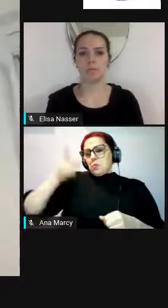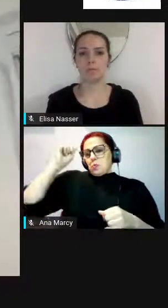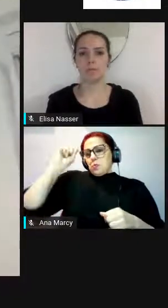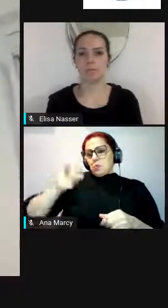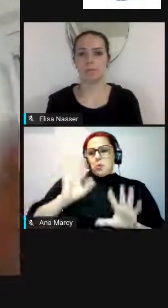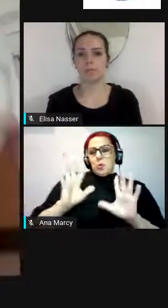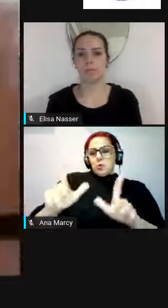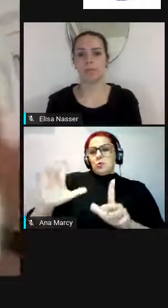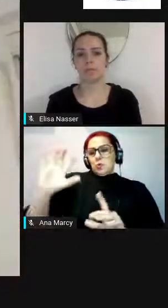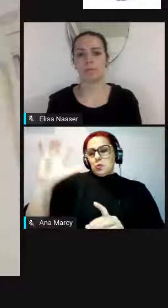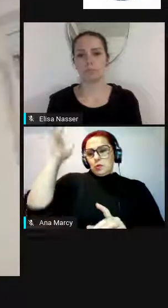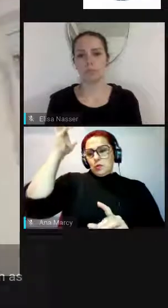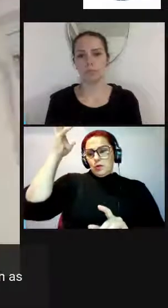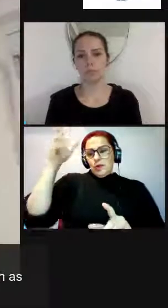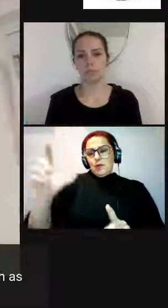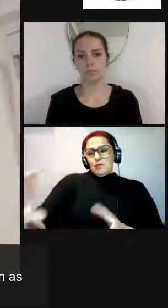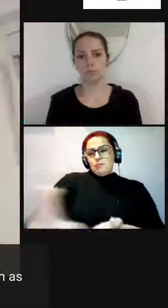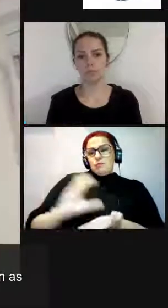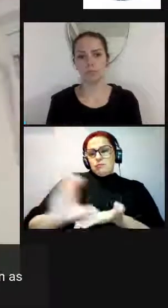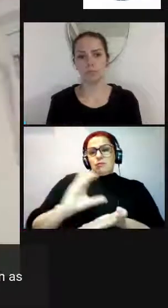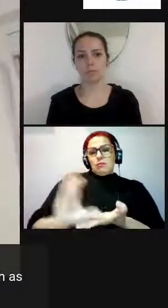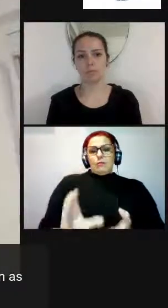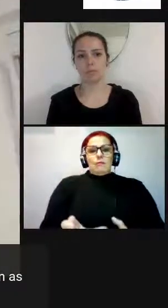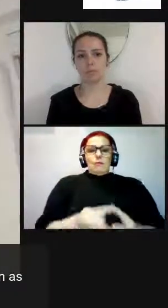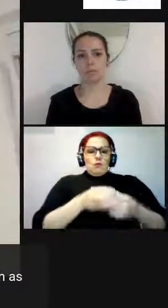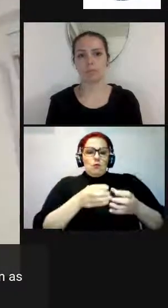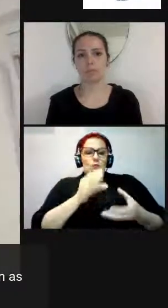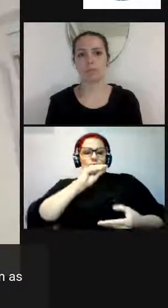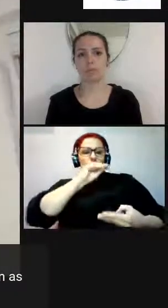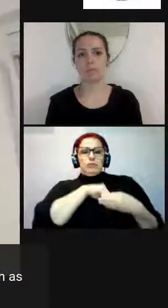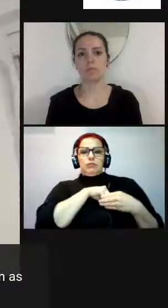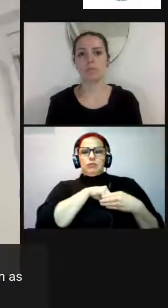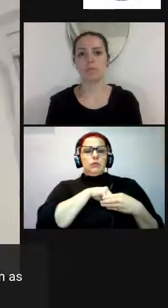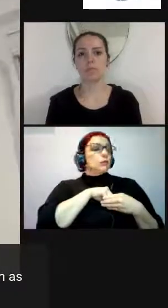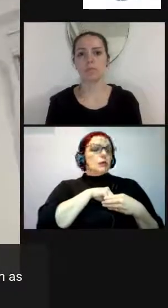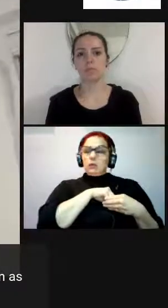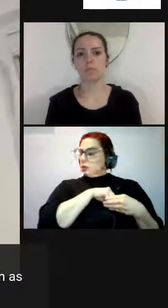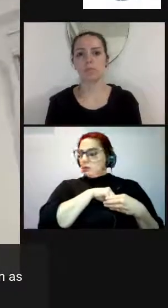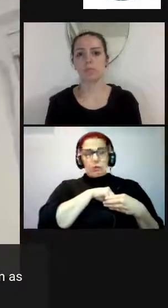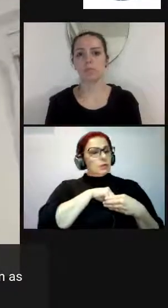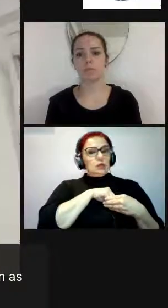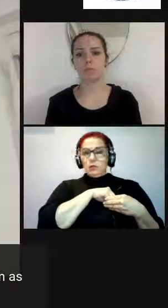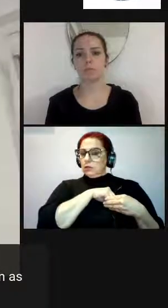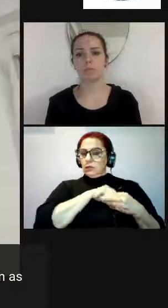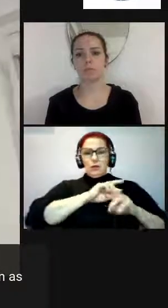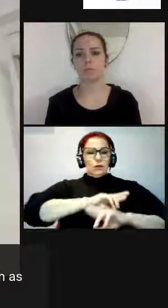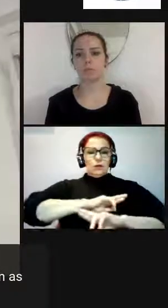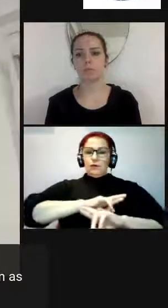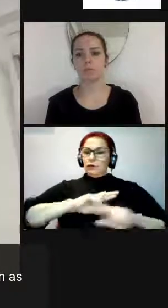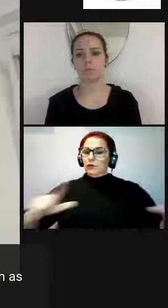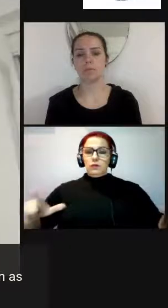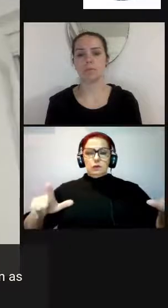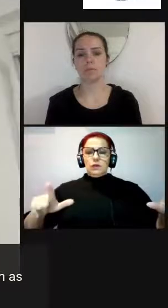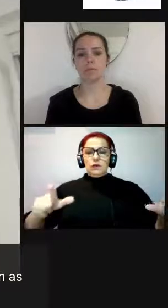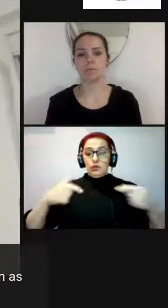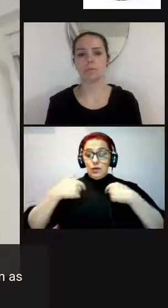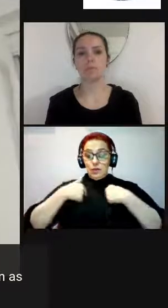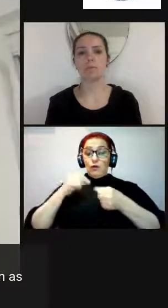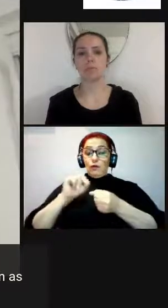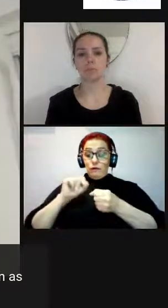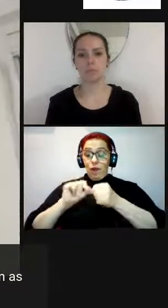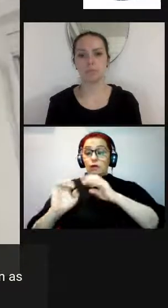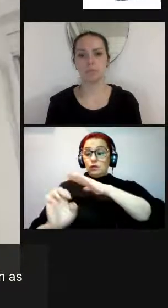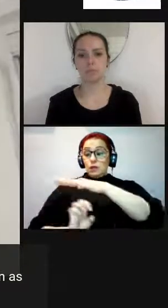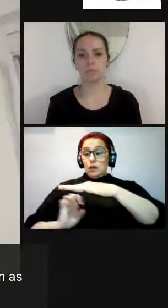todo mundo resolve e eu só dei meu dinheiro não é bem diferente disso quando tu empreende é tudo faz tudo